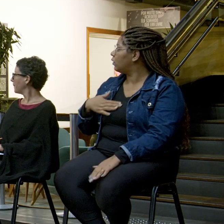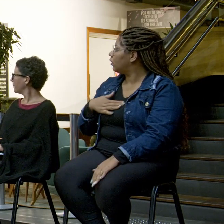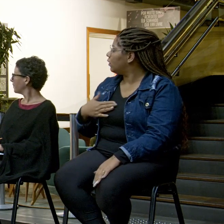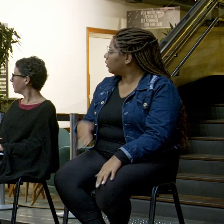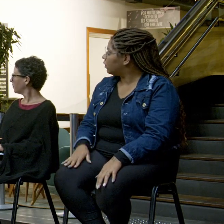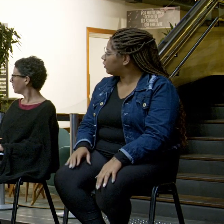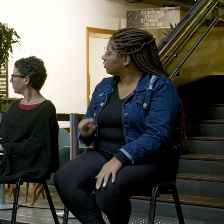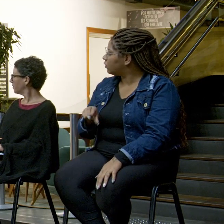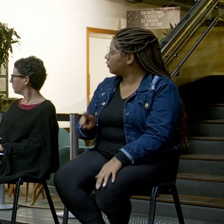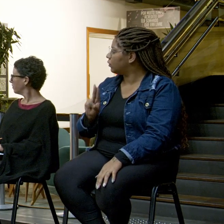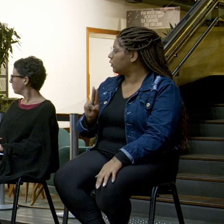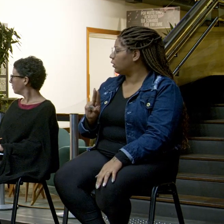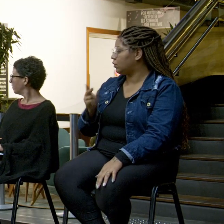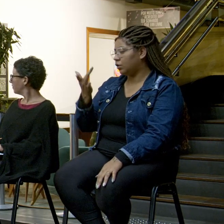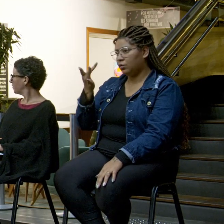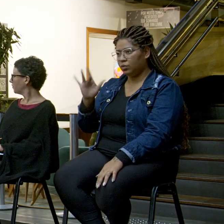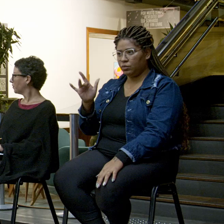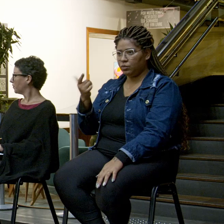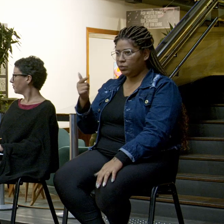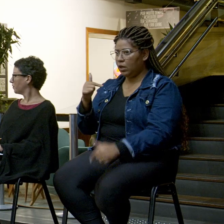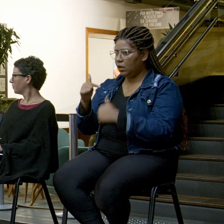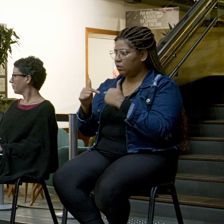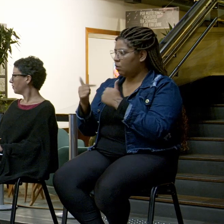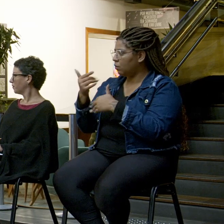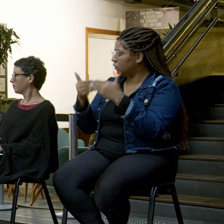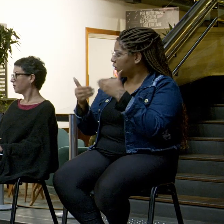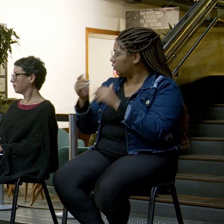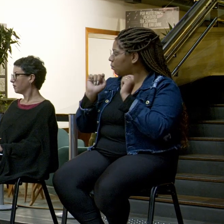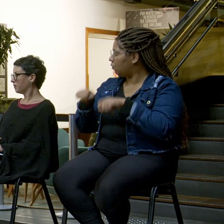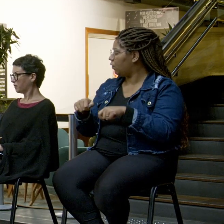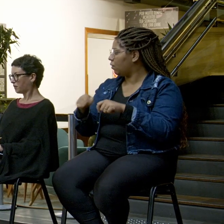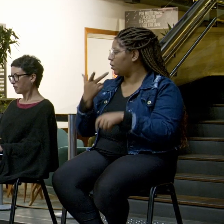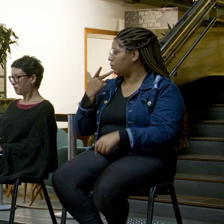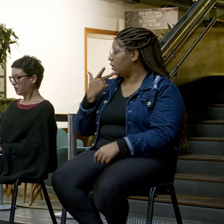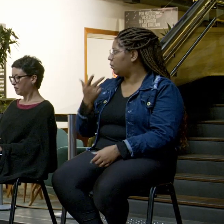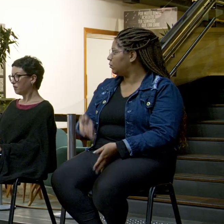Sui, acho que no seu caso não tem um slide, né? Então, tá. Por favor.